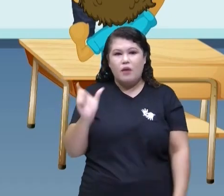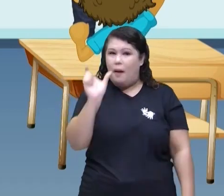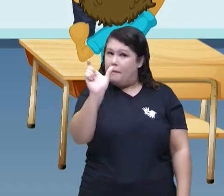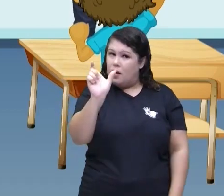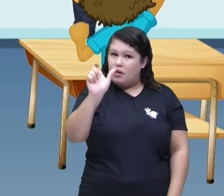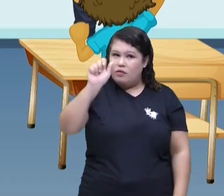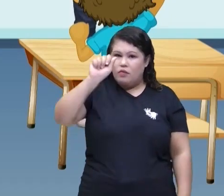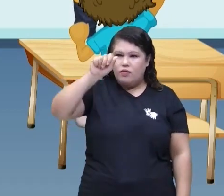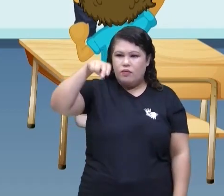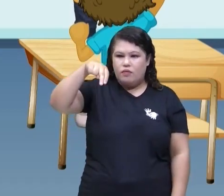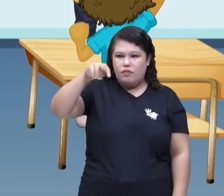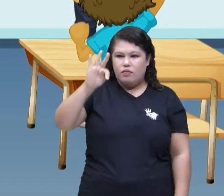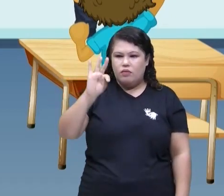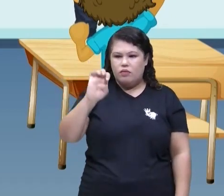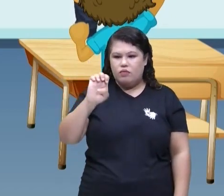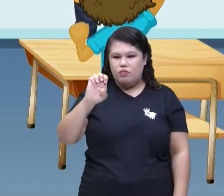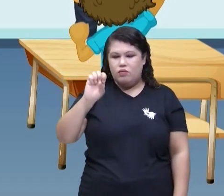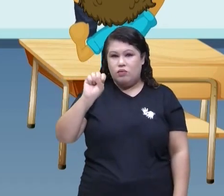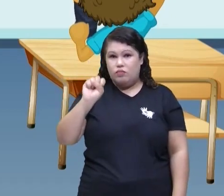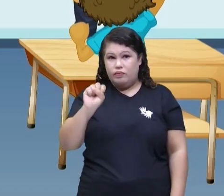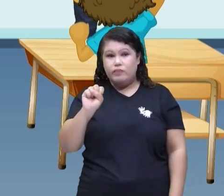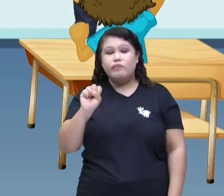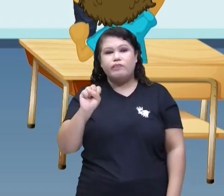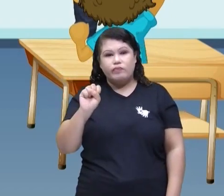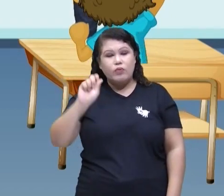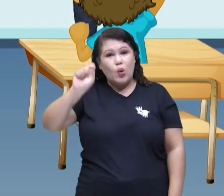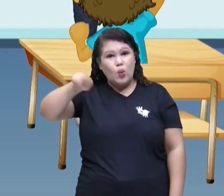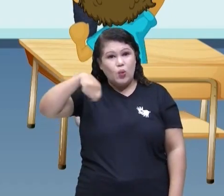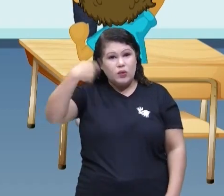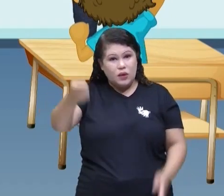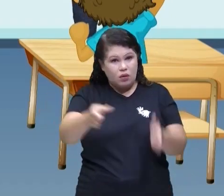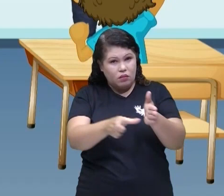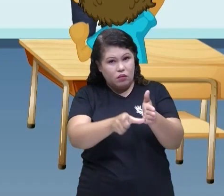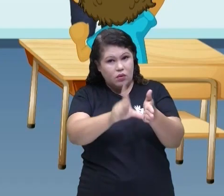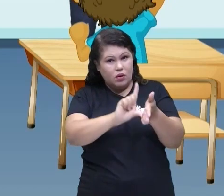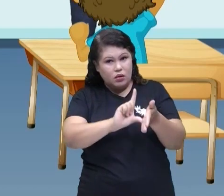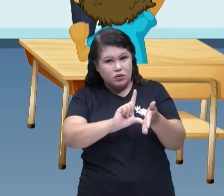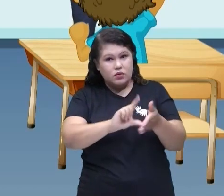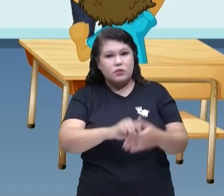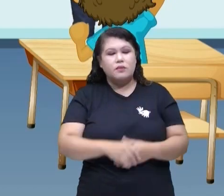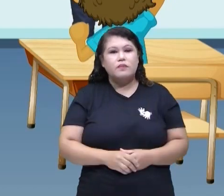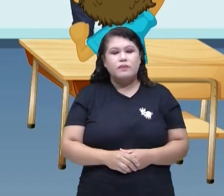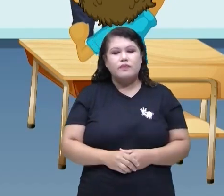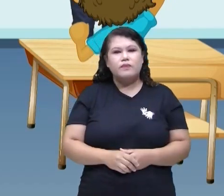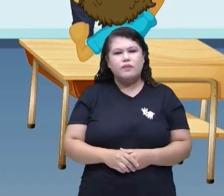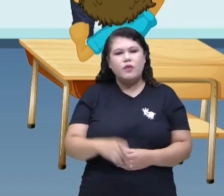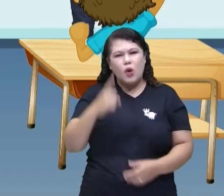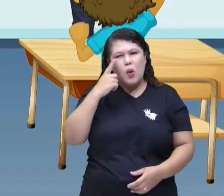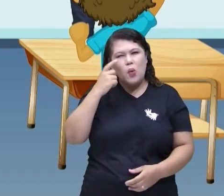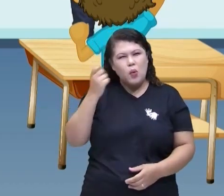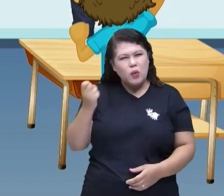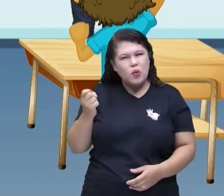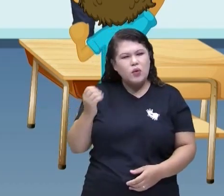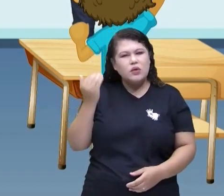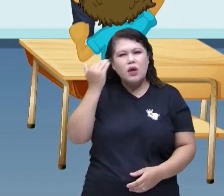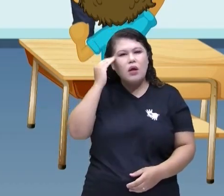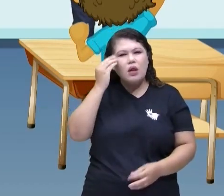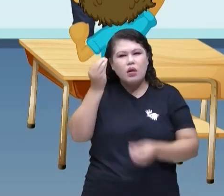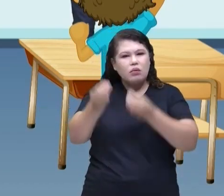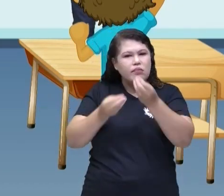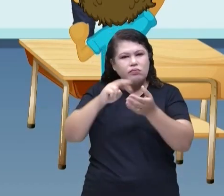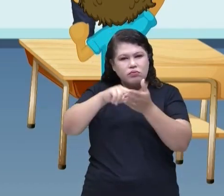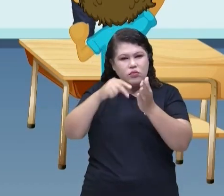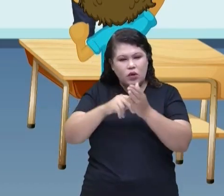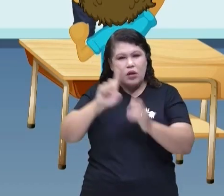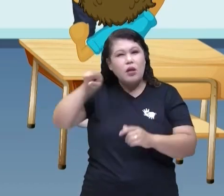antes. A palavra antes nós vamos estudar na aula de hoje. Estão curiosas? Mais adiante eu vou explicar para vocês